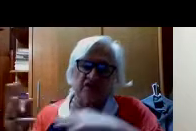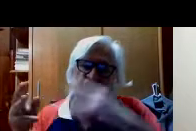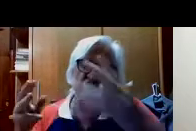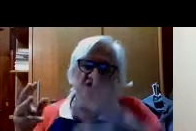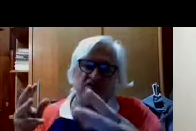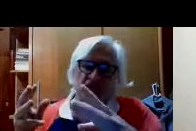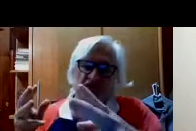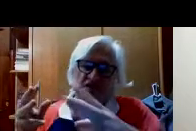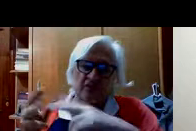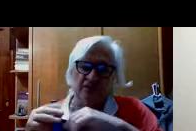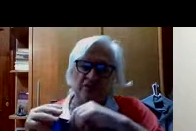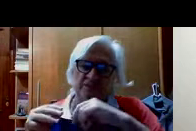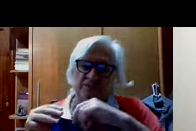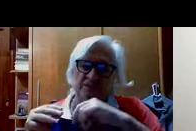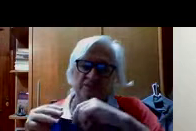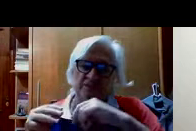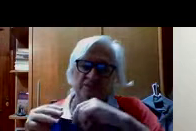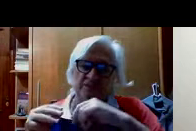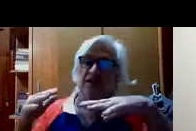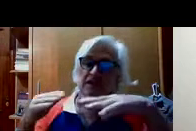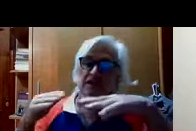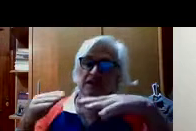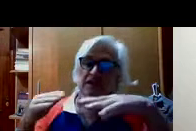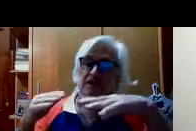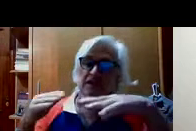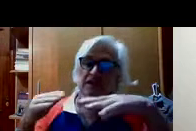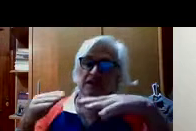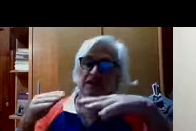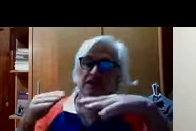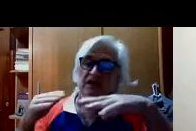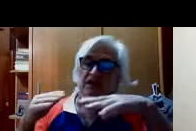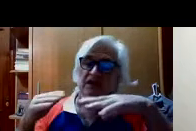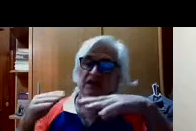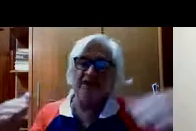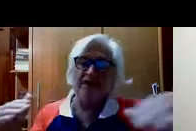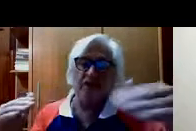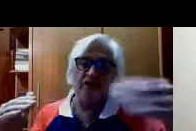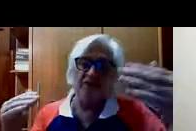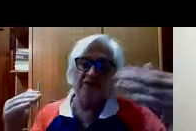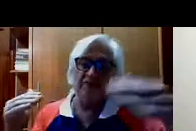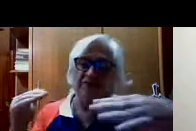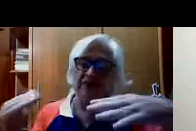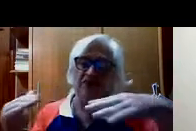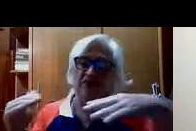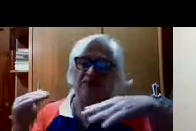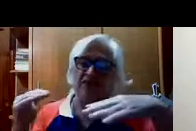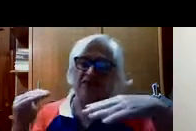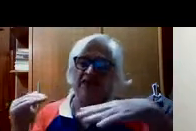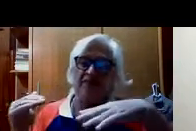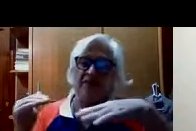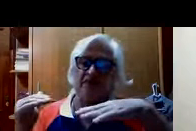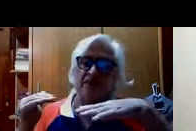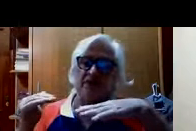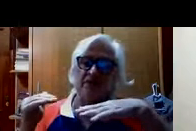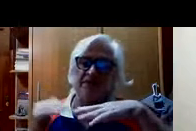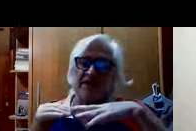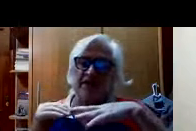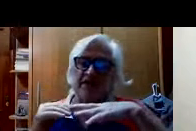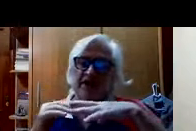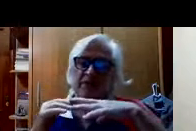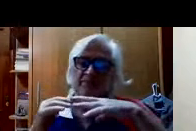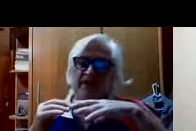tenho 3 oxigênio e 2 alumínio. E ele forma uma película. Película, para quem ninguém